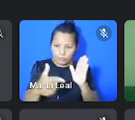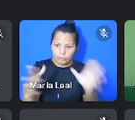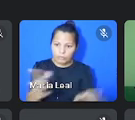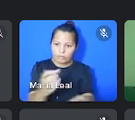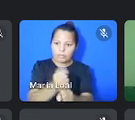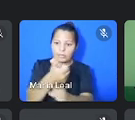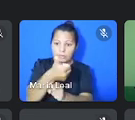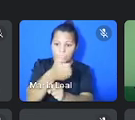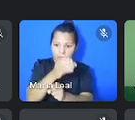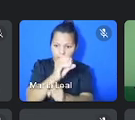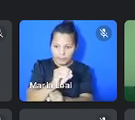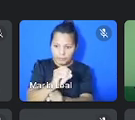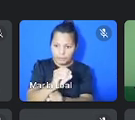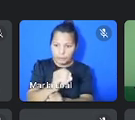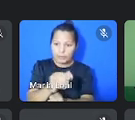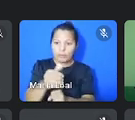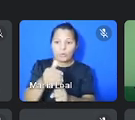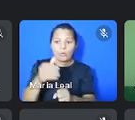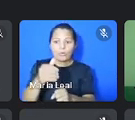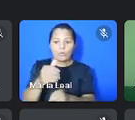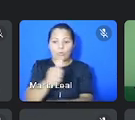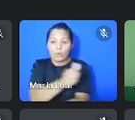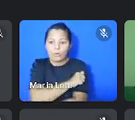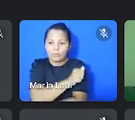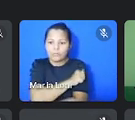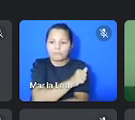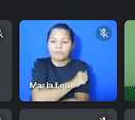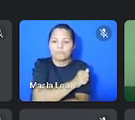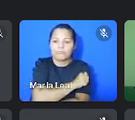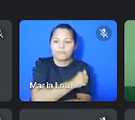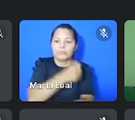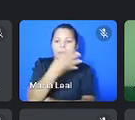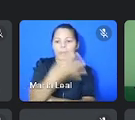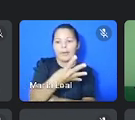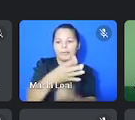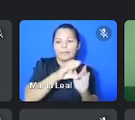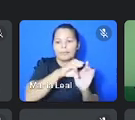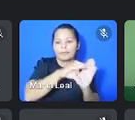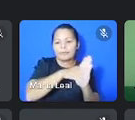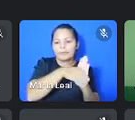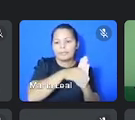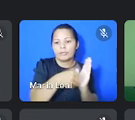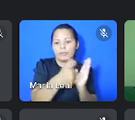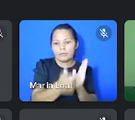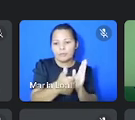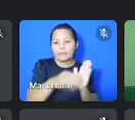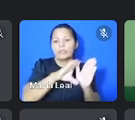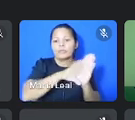aluno que tirou 4 na unidade 1, tirou 4 na unidade 2, ele está com 8.